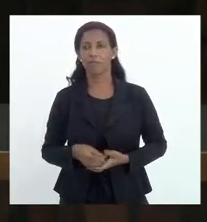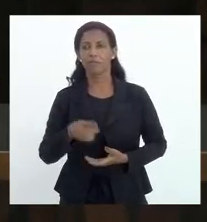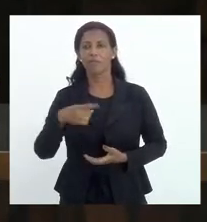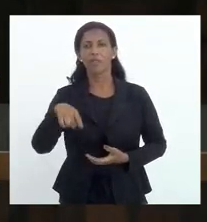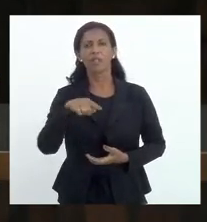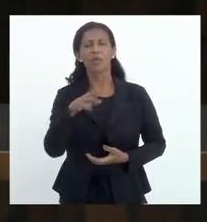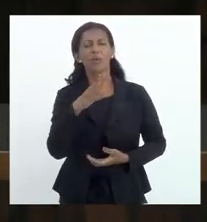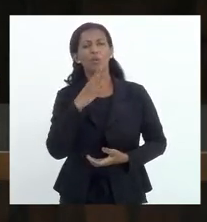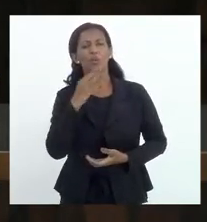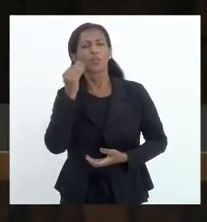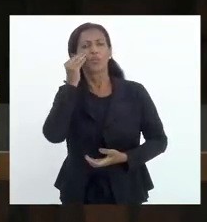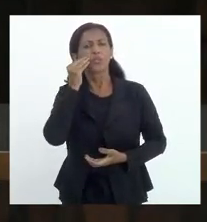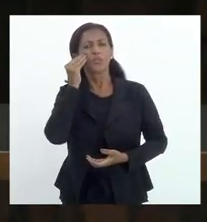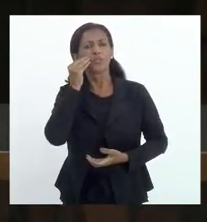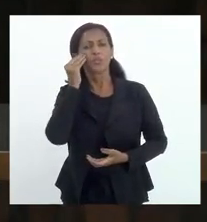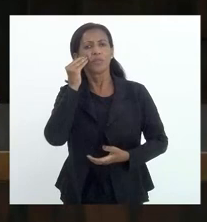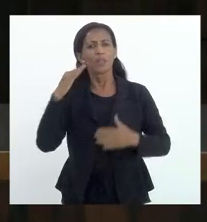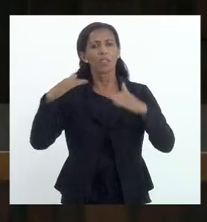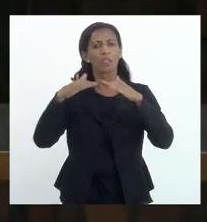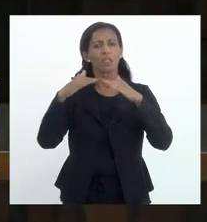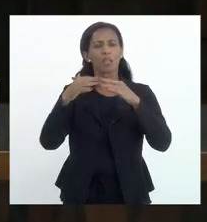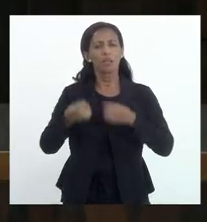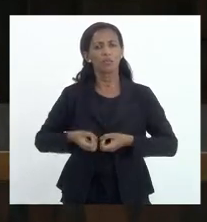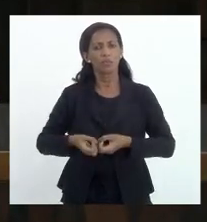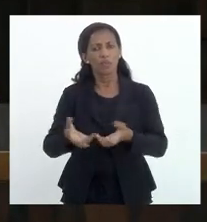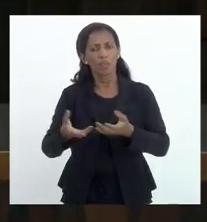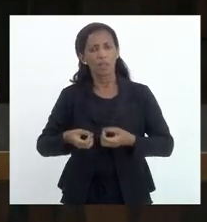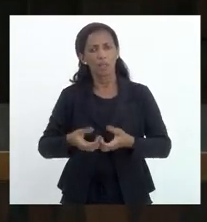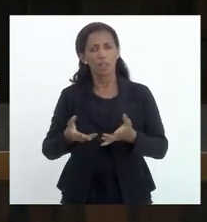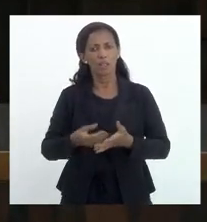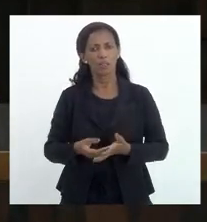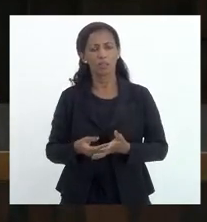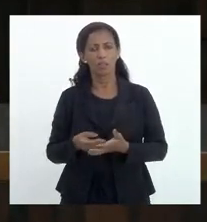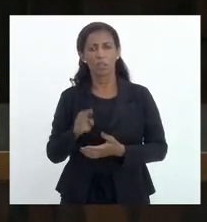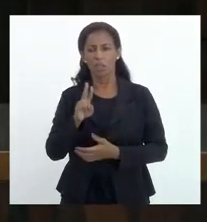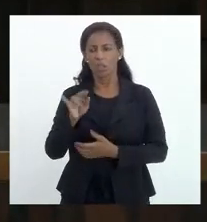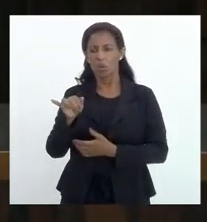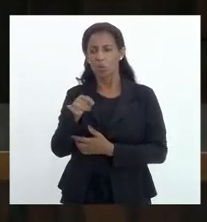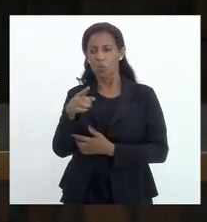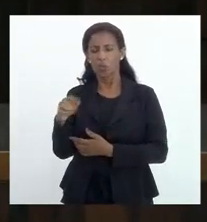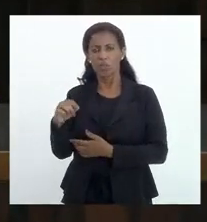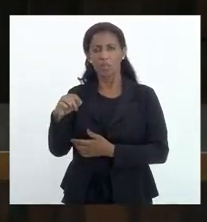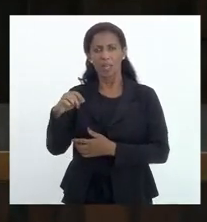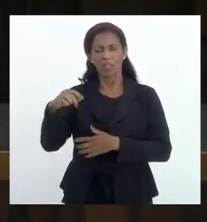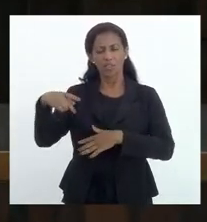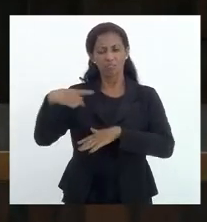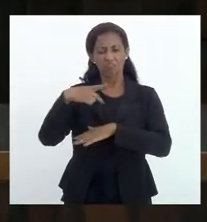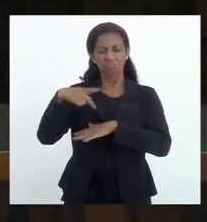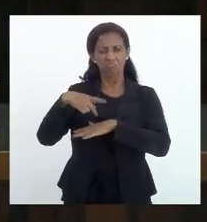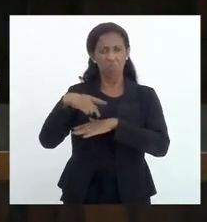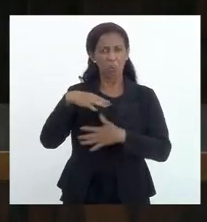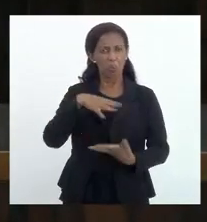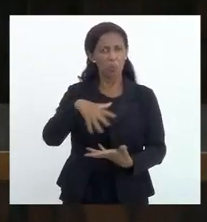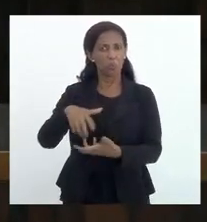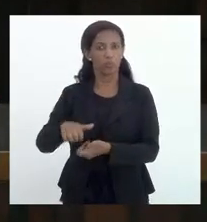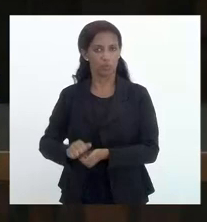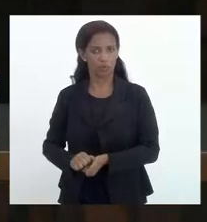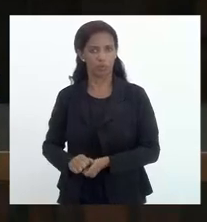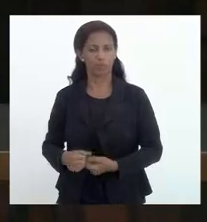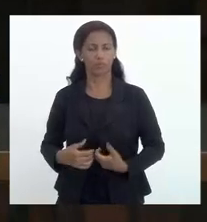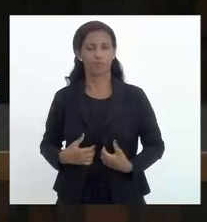alguma experiência de teto de gasto em unidade subnacional no mundo.